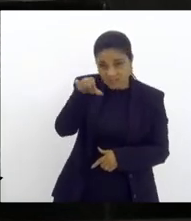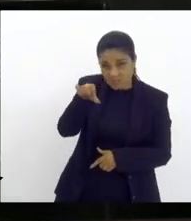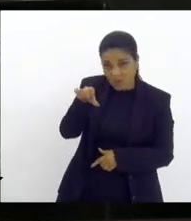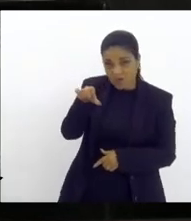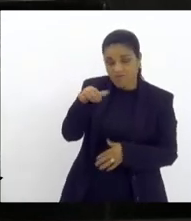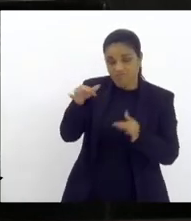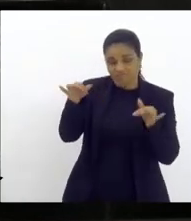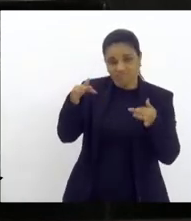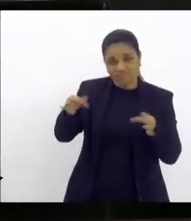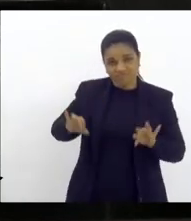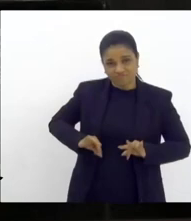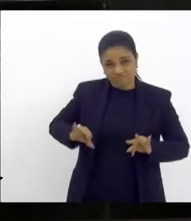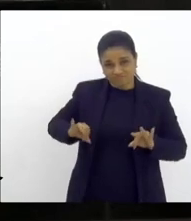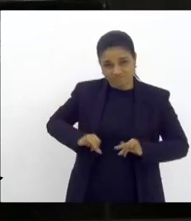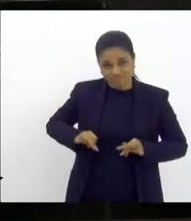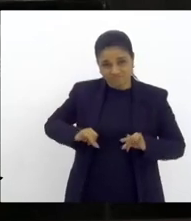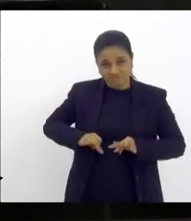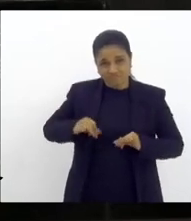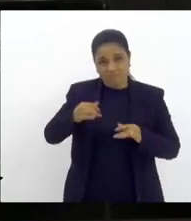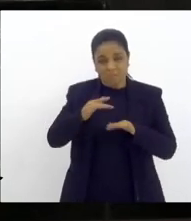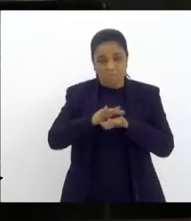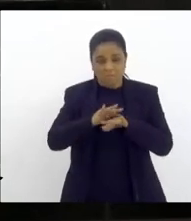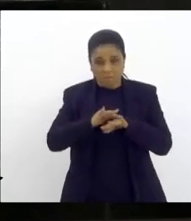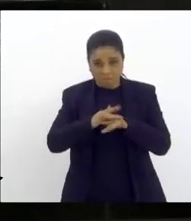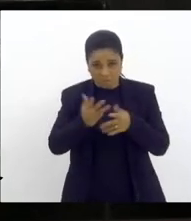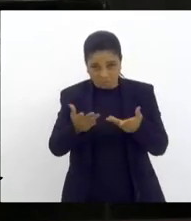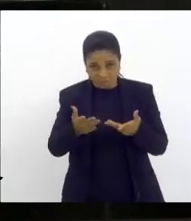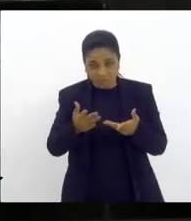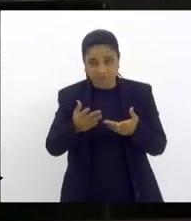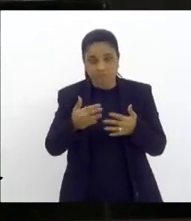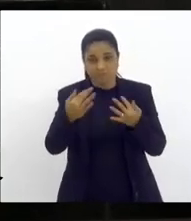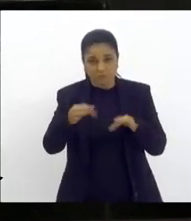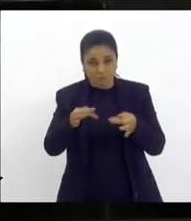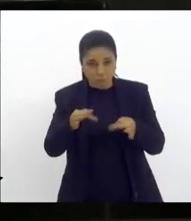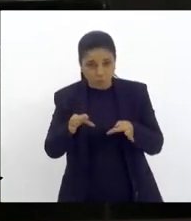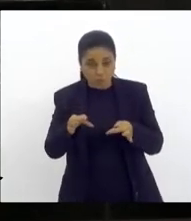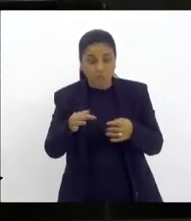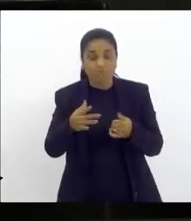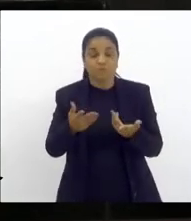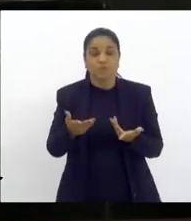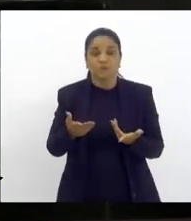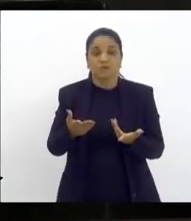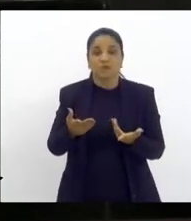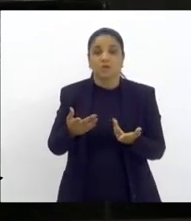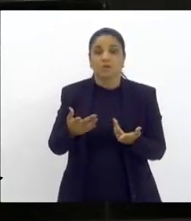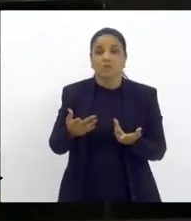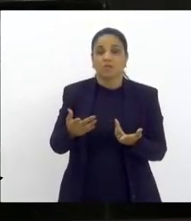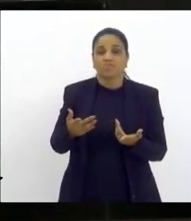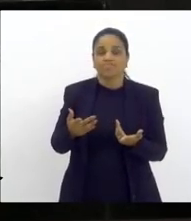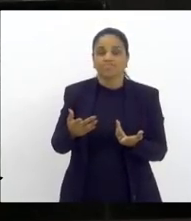feridos e essa é considerada uma